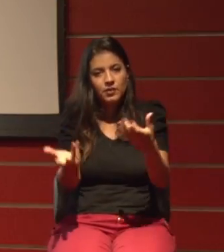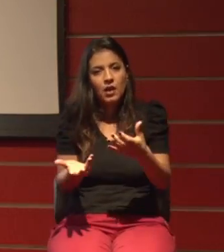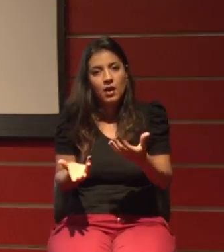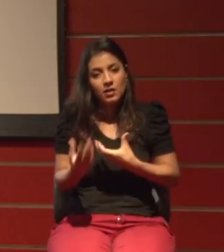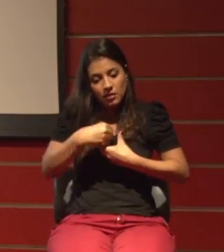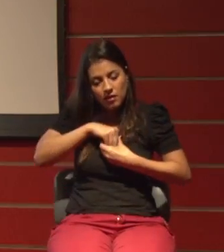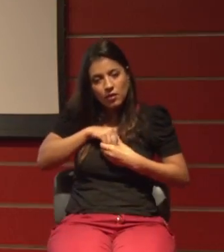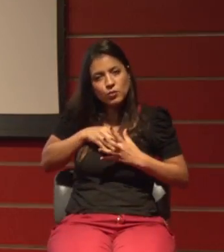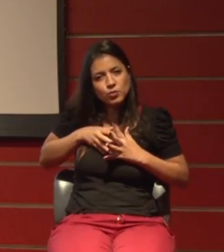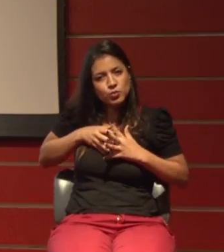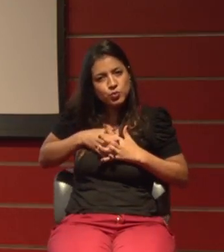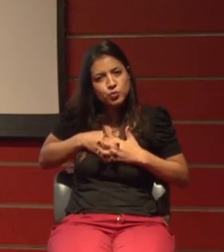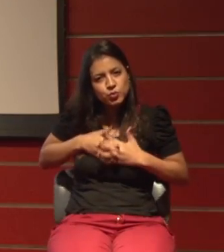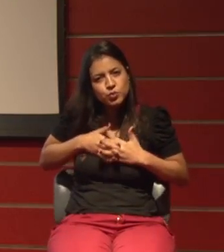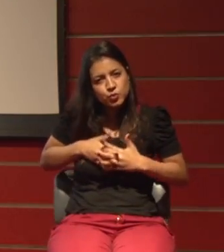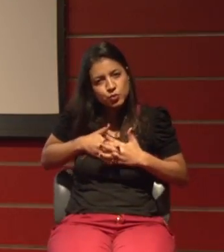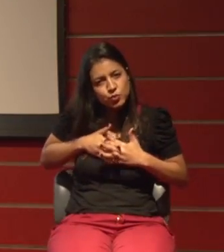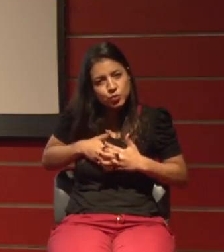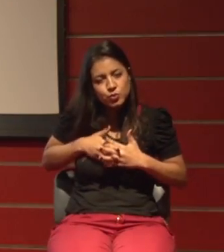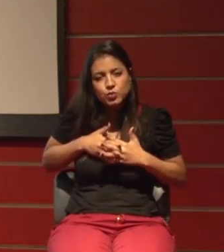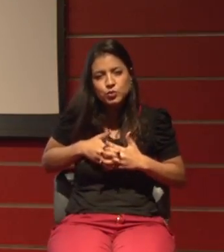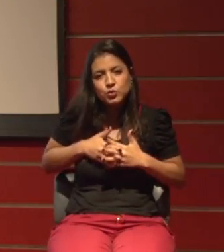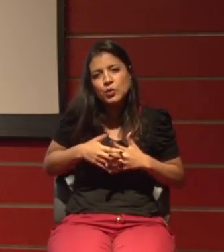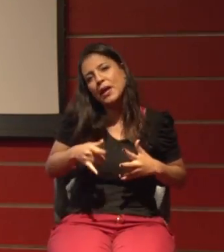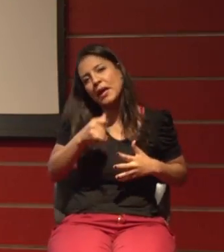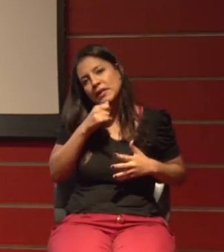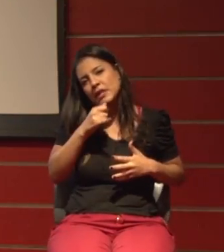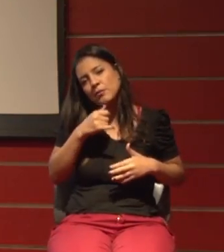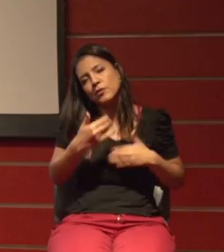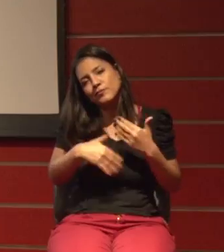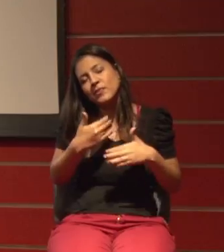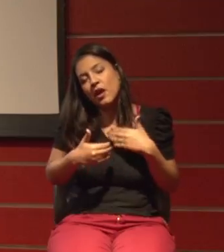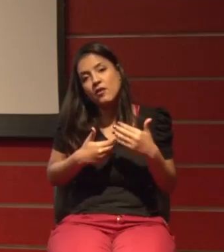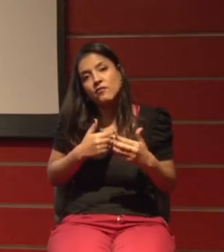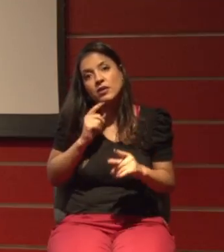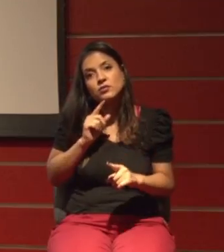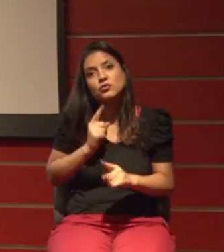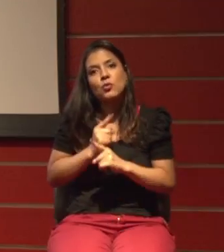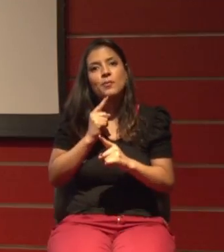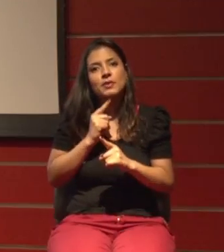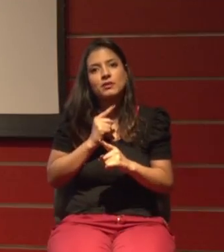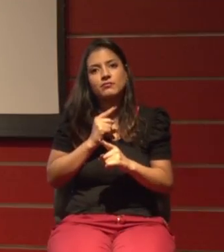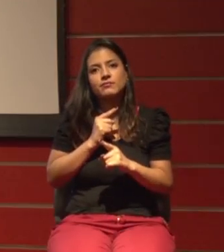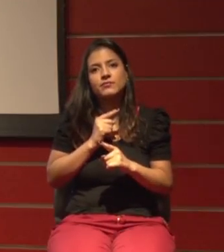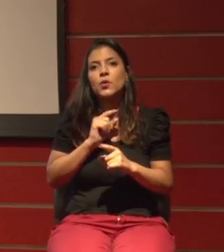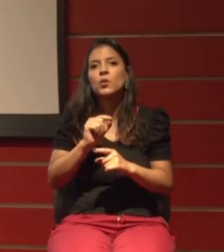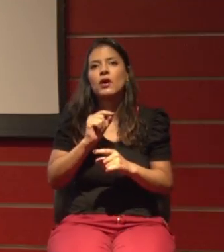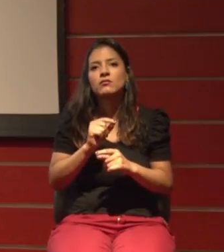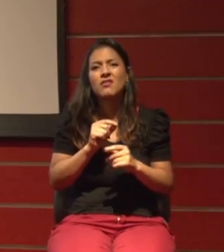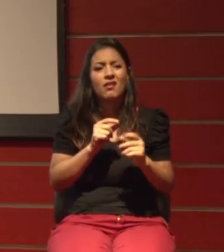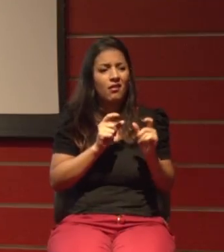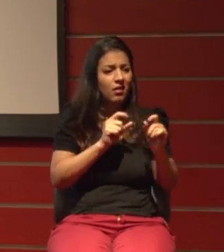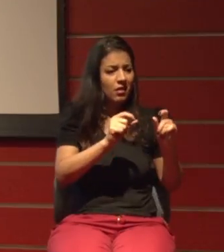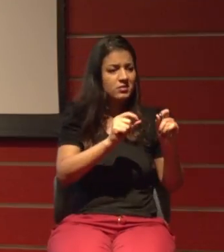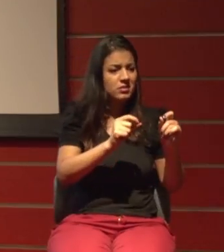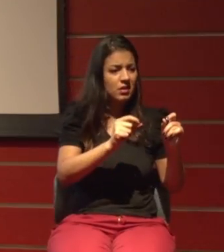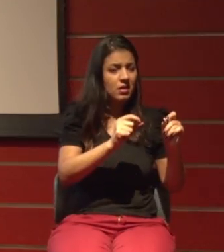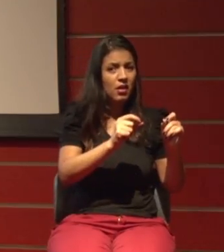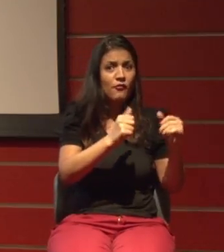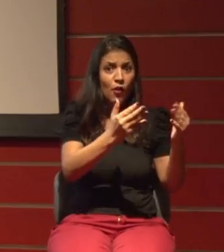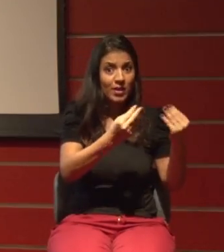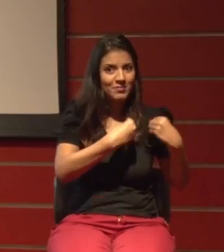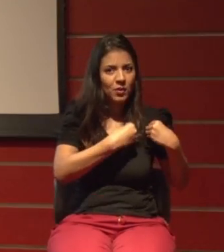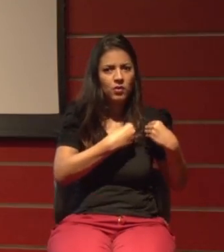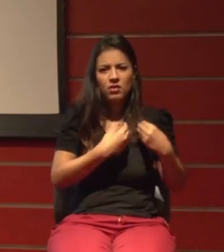exemplo eh no meio ela vai descobrir que está com câncer no meio de uma separação né ou seja vai